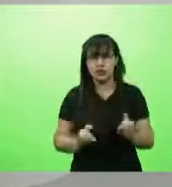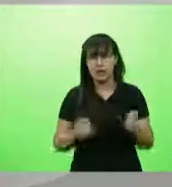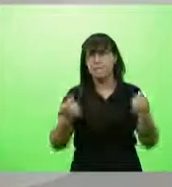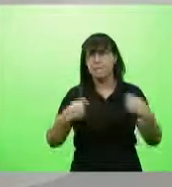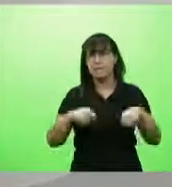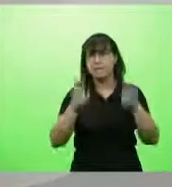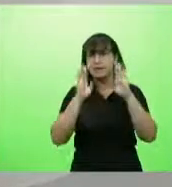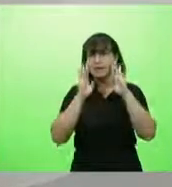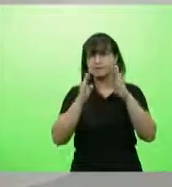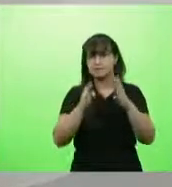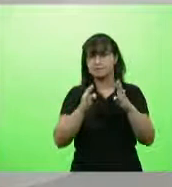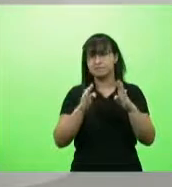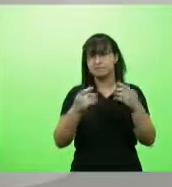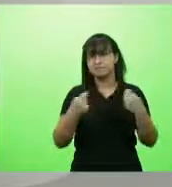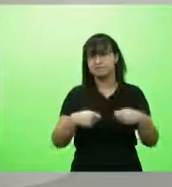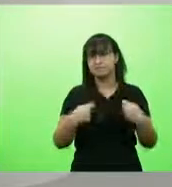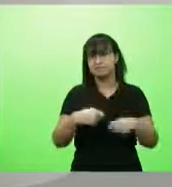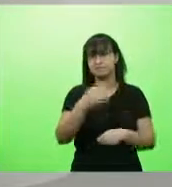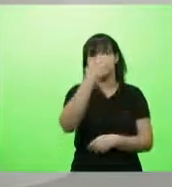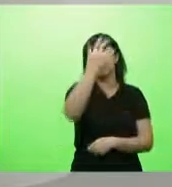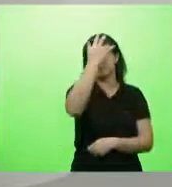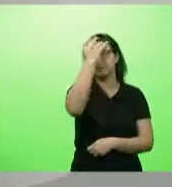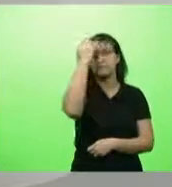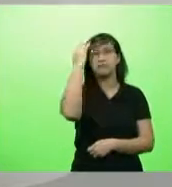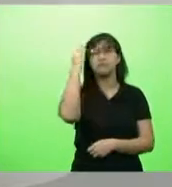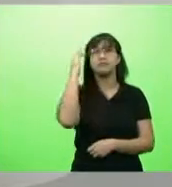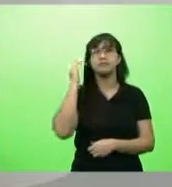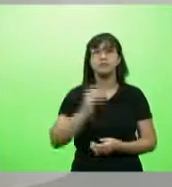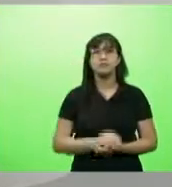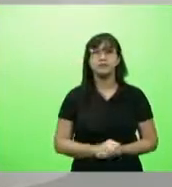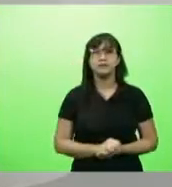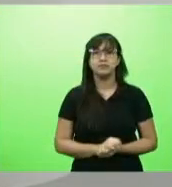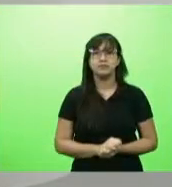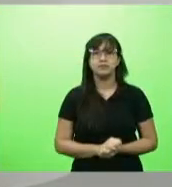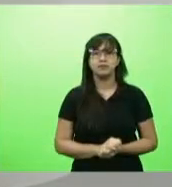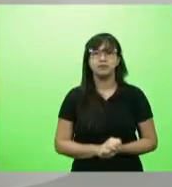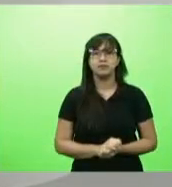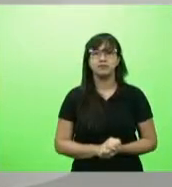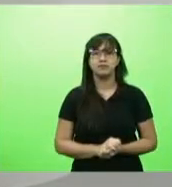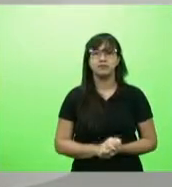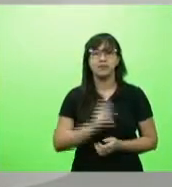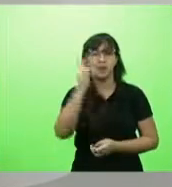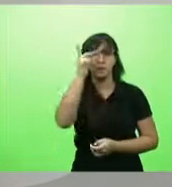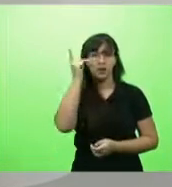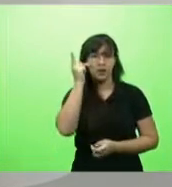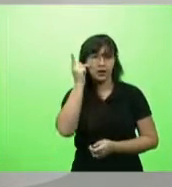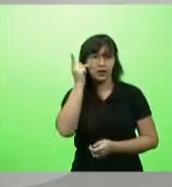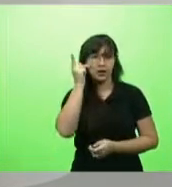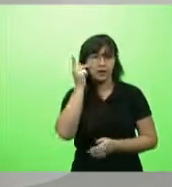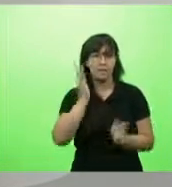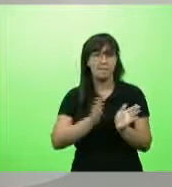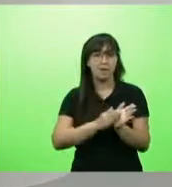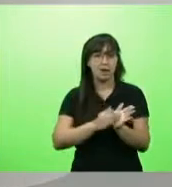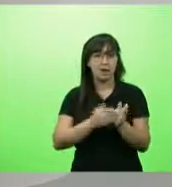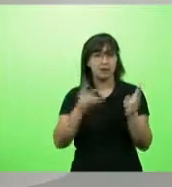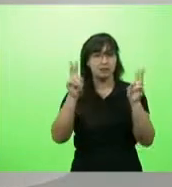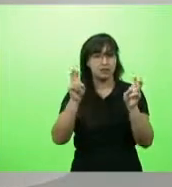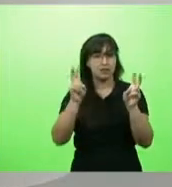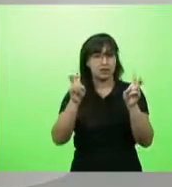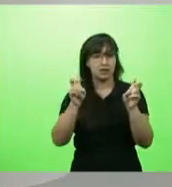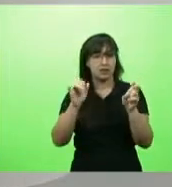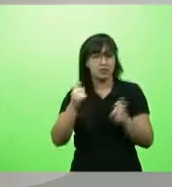enxergadas. Pela ordem, senhor presidente. Deputada Paulinha, parabéns pelo assunto. Eu acabo de receber aqui uma